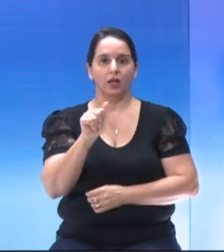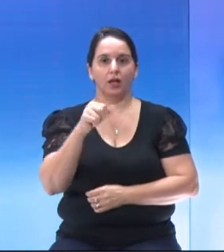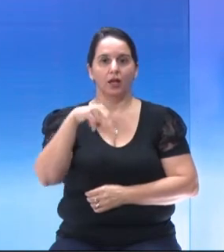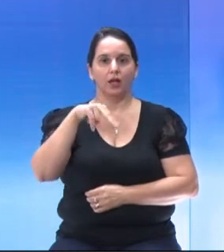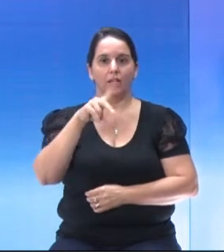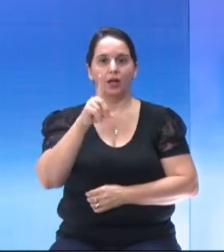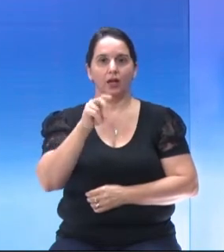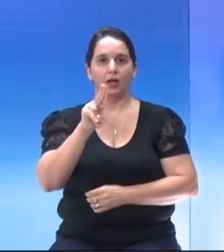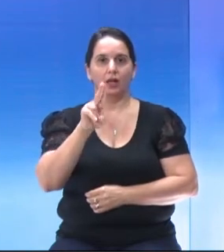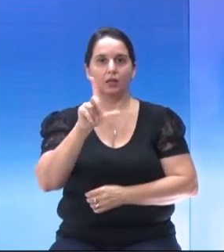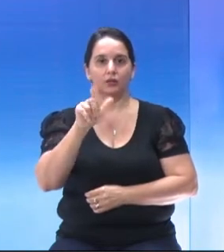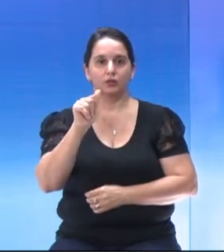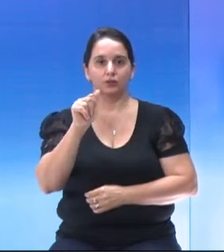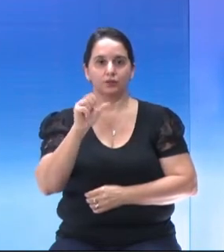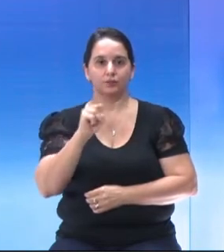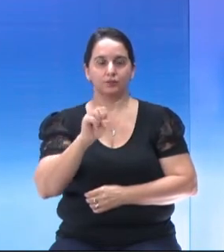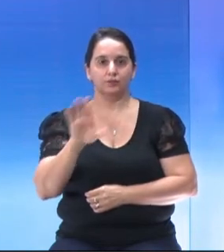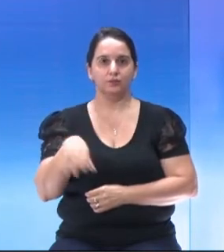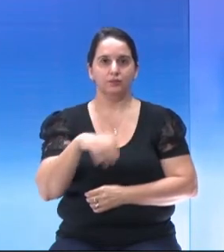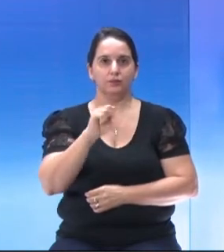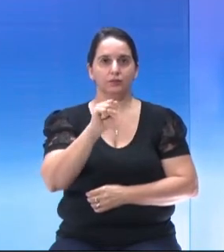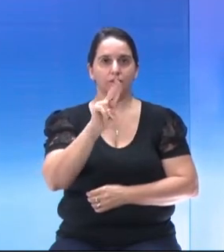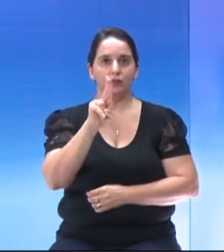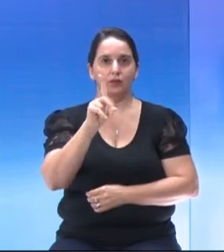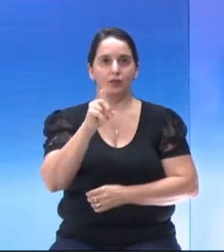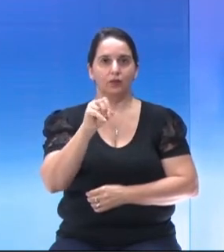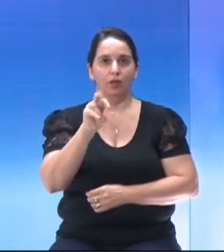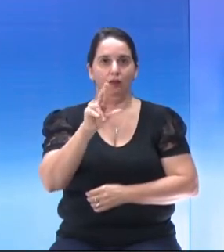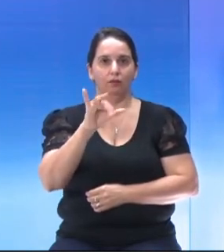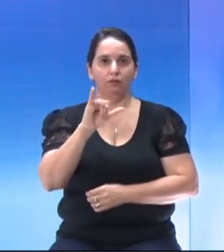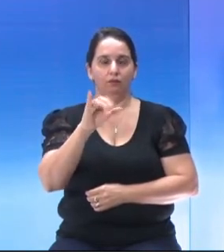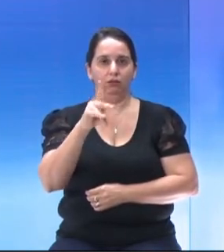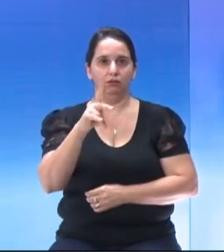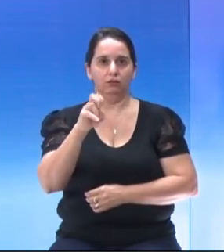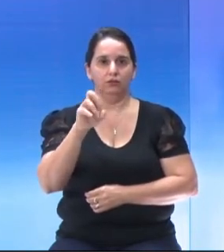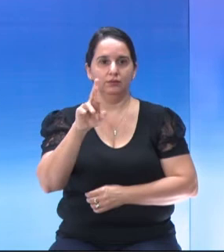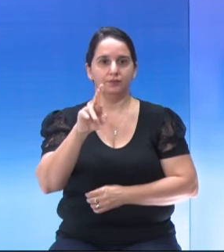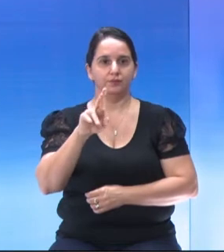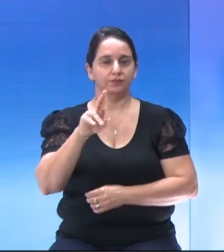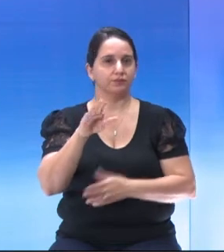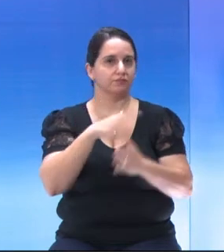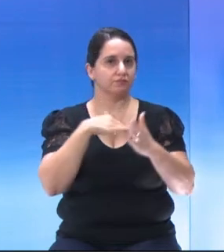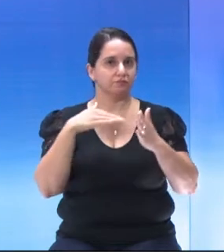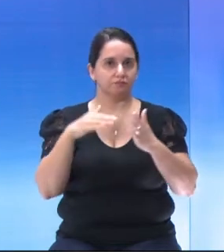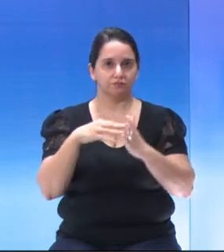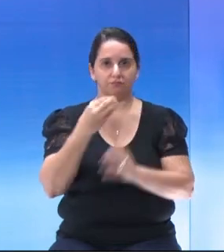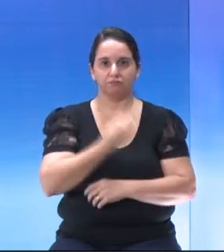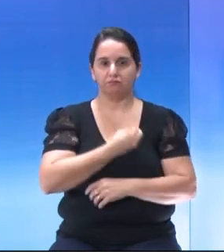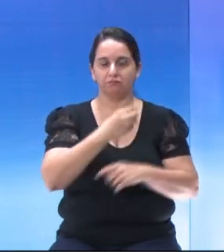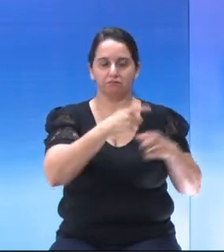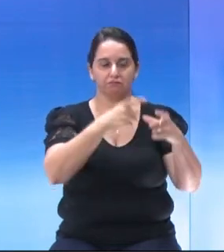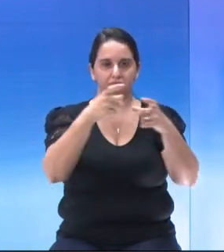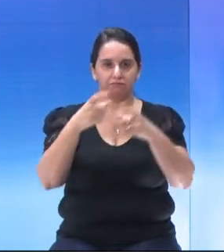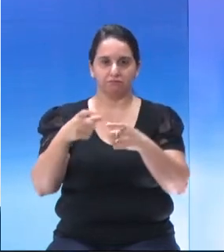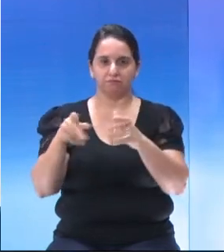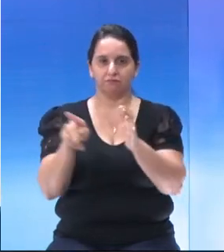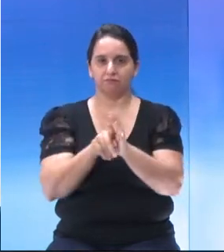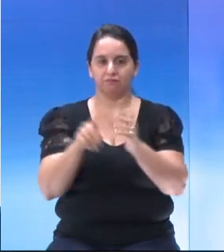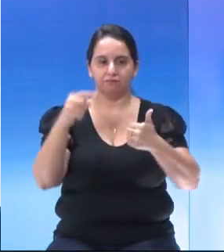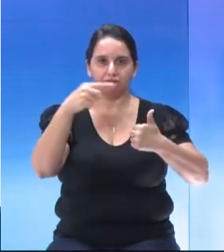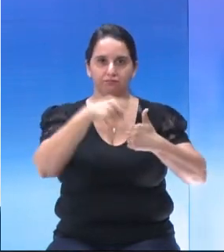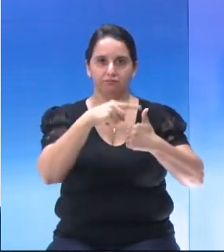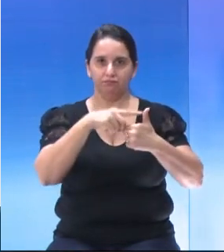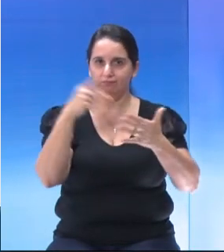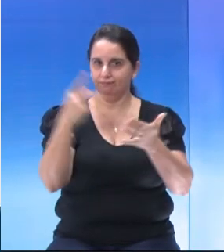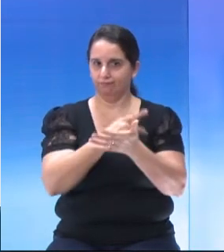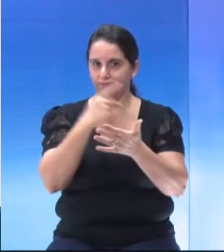glândulas sudoríparas na epiderme. Então não vai ser todos os seres que habitam nesse bioma. Então não é a